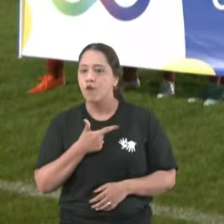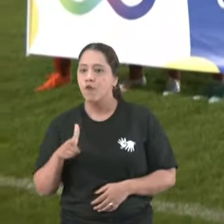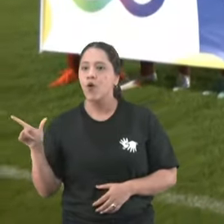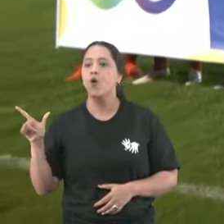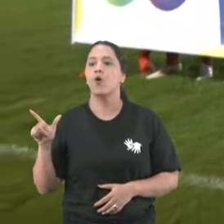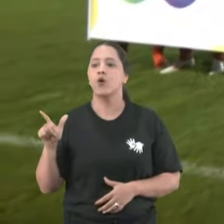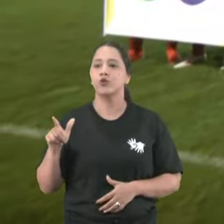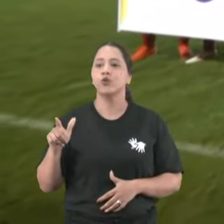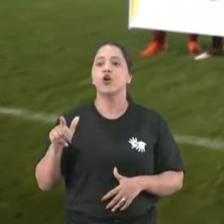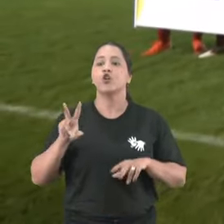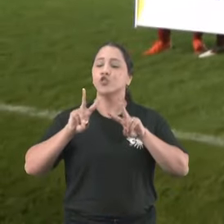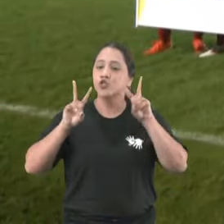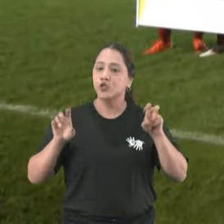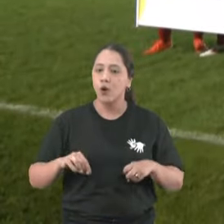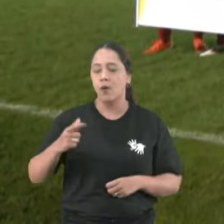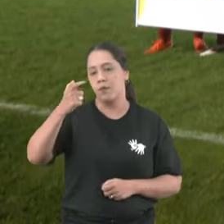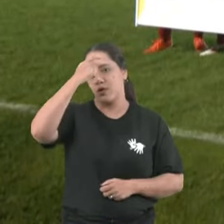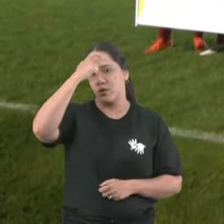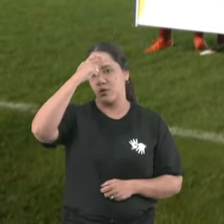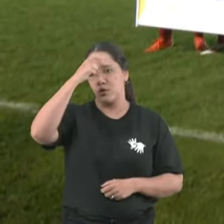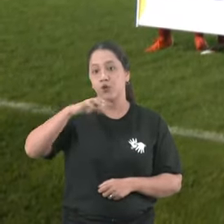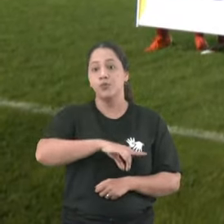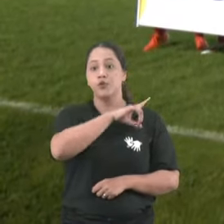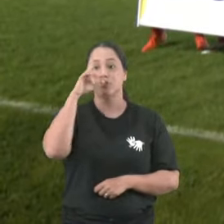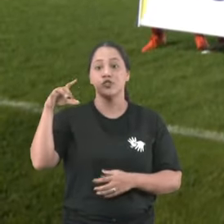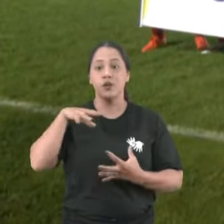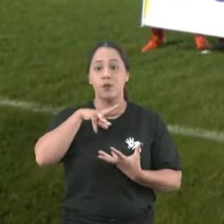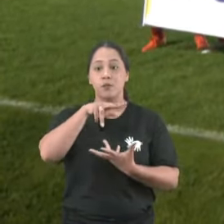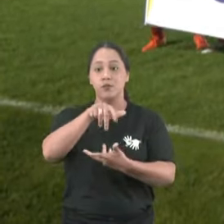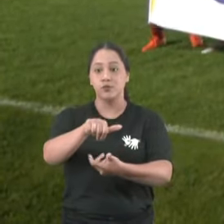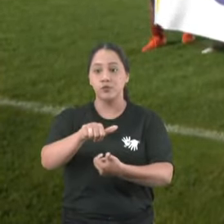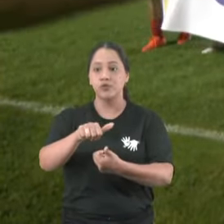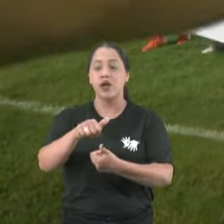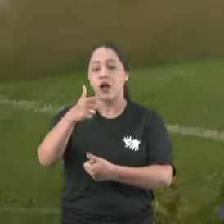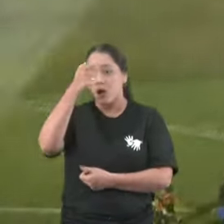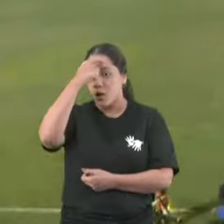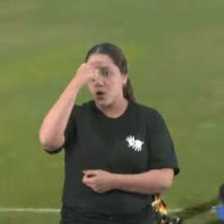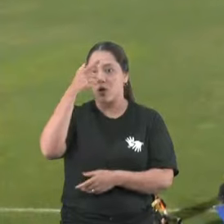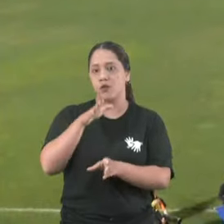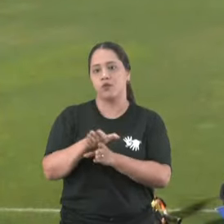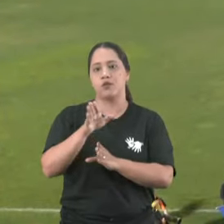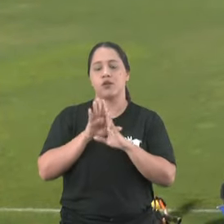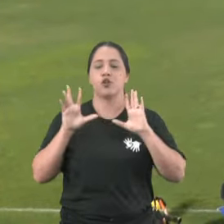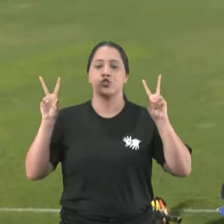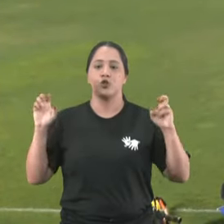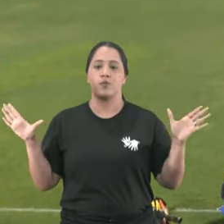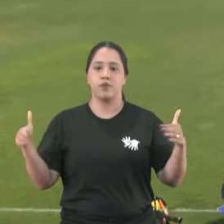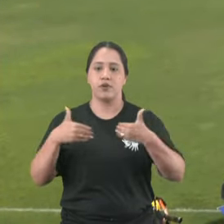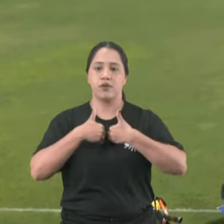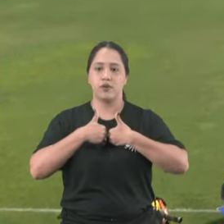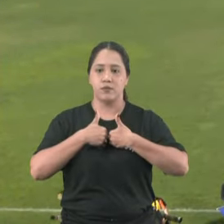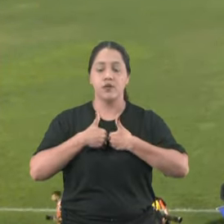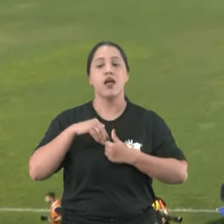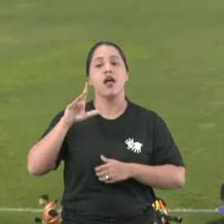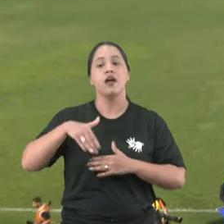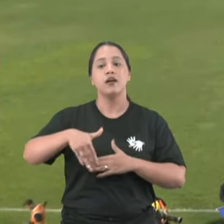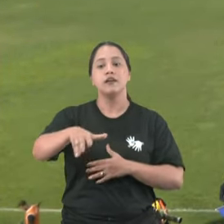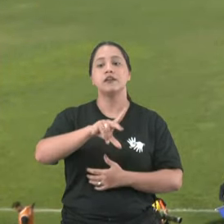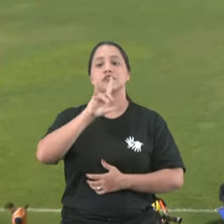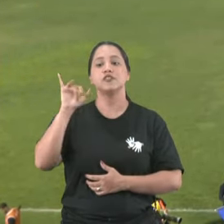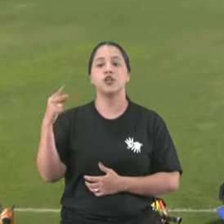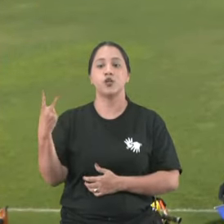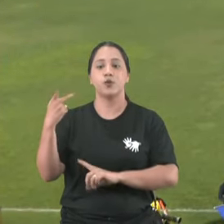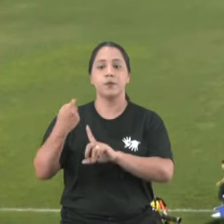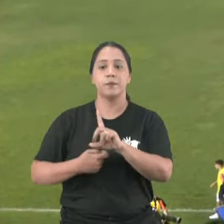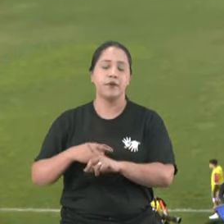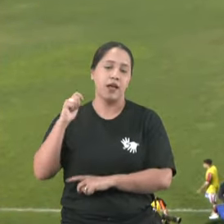Que é a conscientização para o Dia Mundial de Conscientização do Autismo, né? Que será no próximo dia 2 de abril.